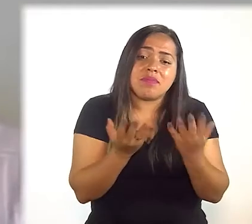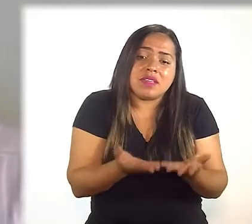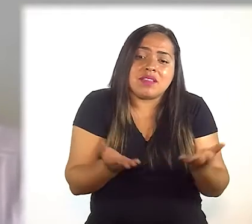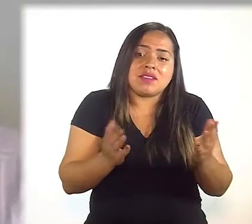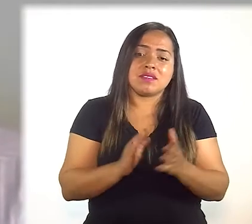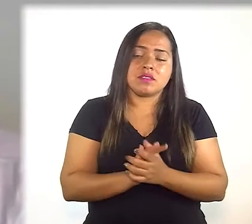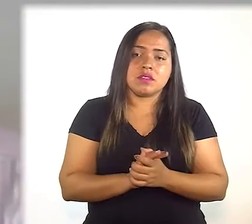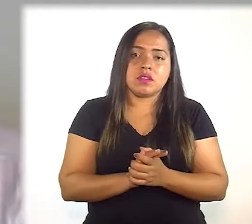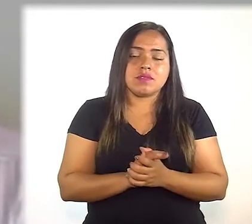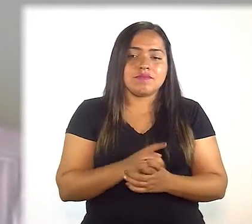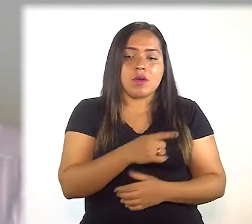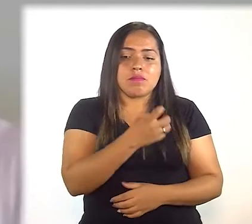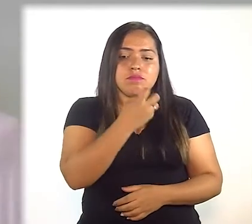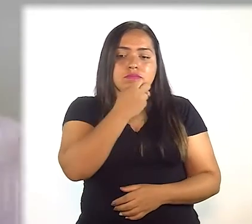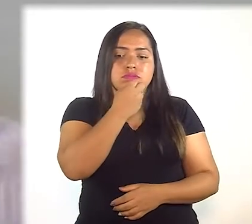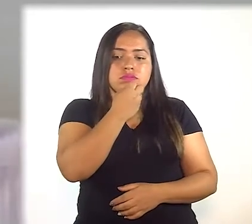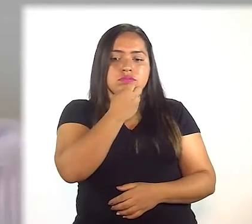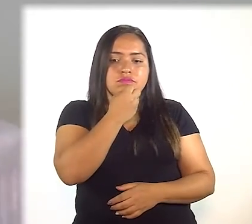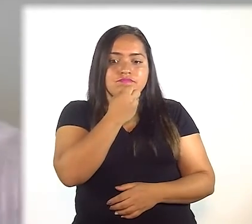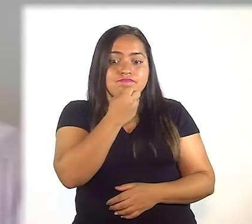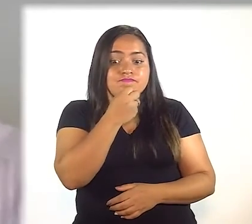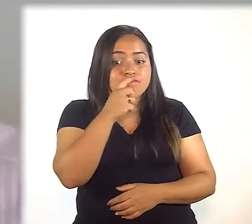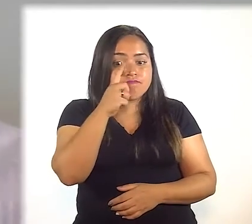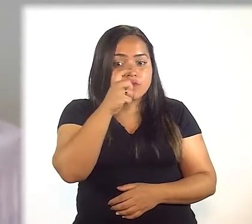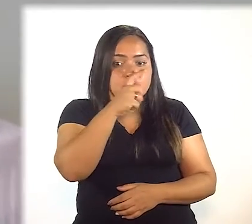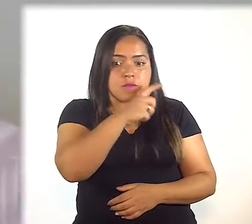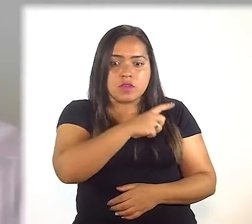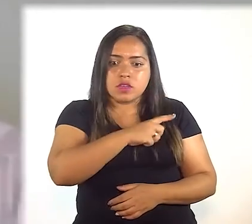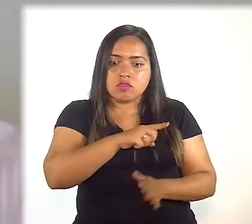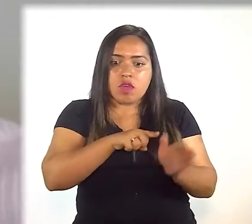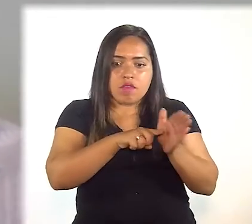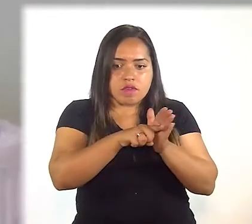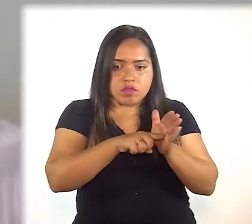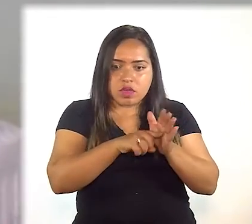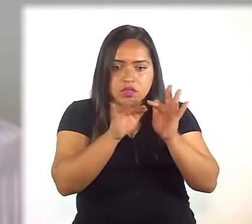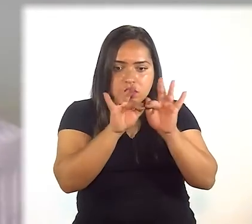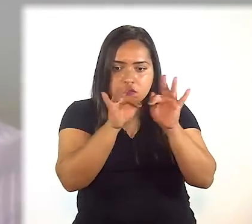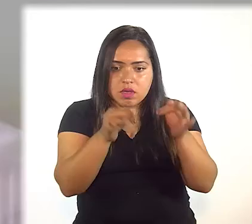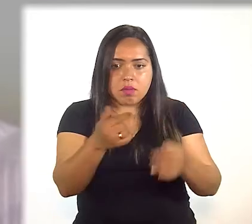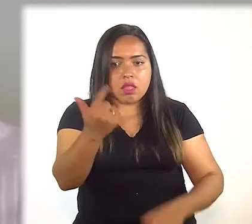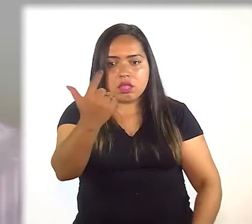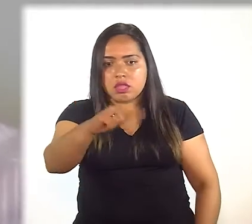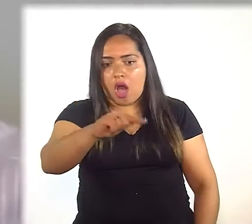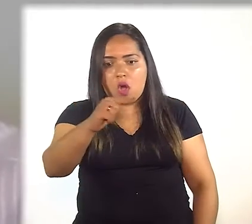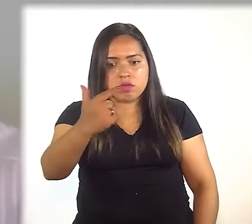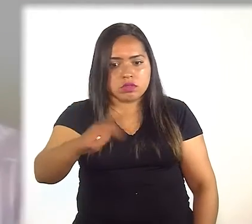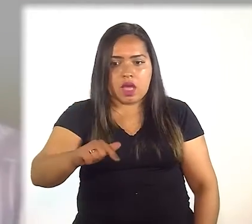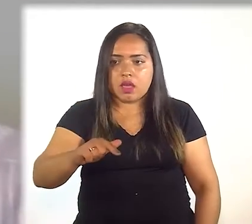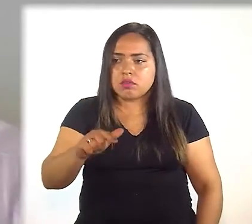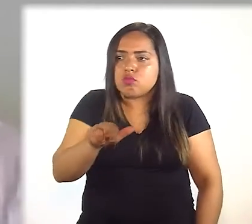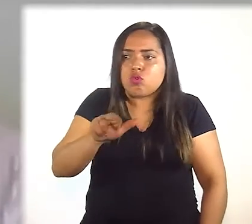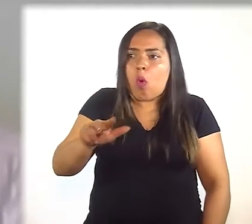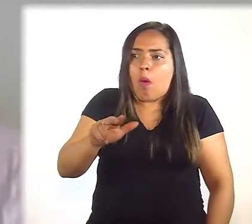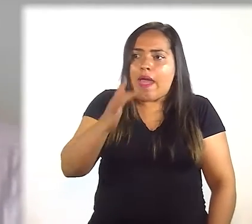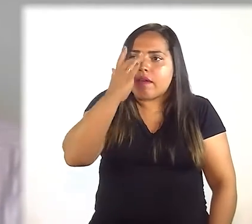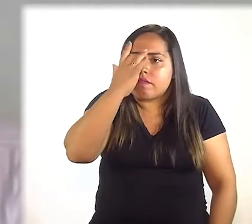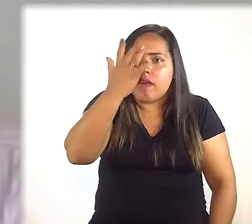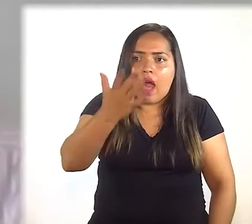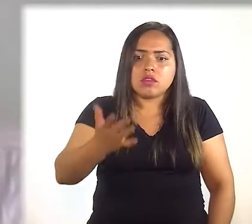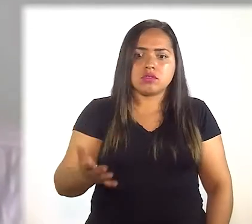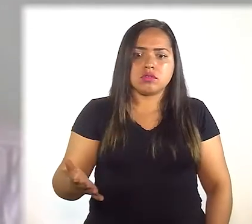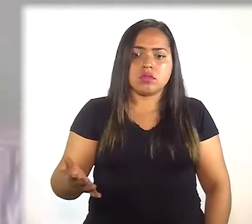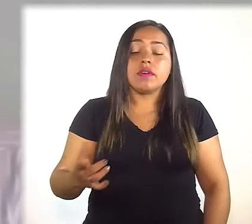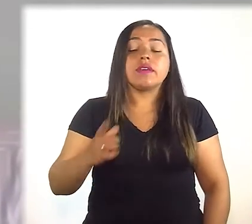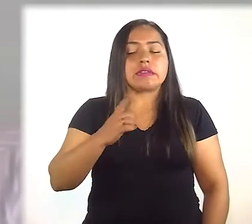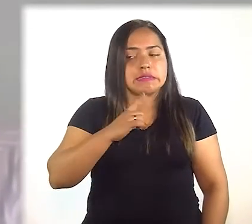que ele é bem tratado, que eles só brigam em discussão normal de família,